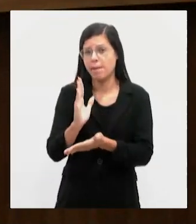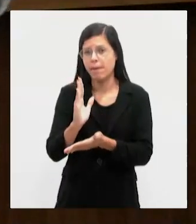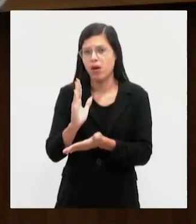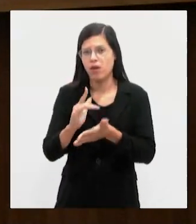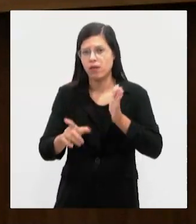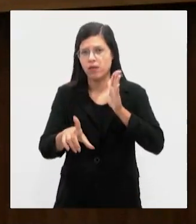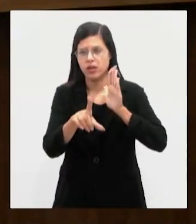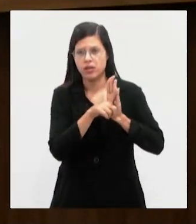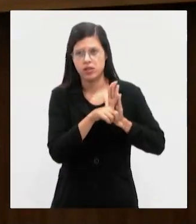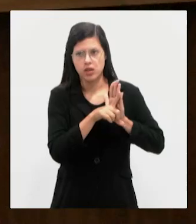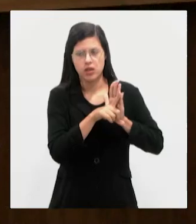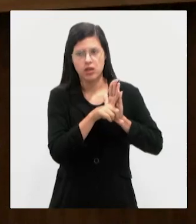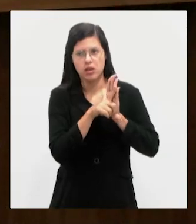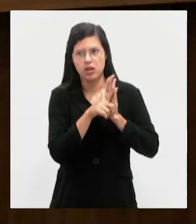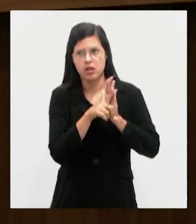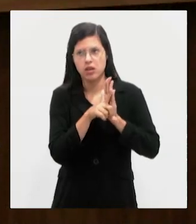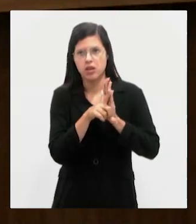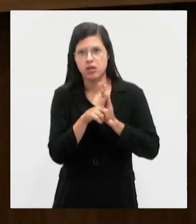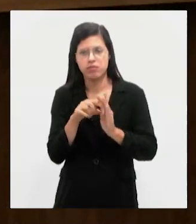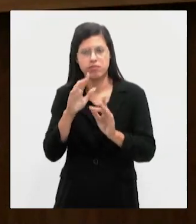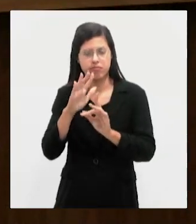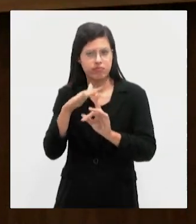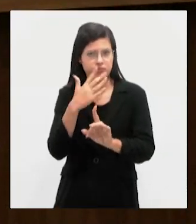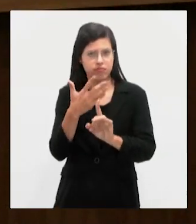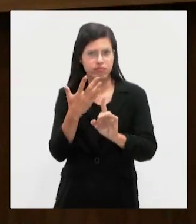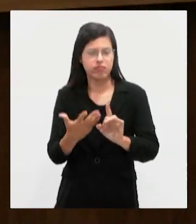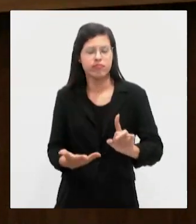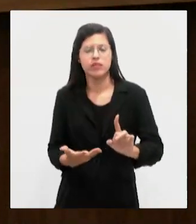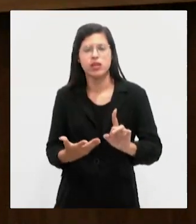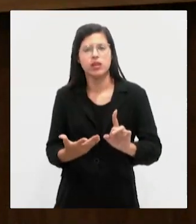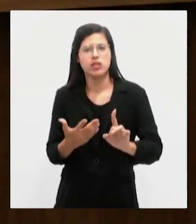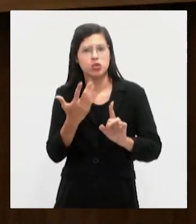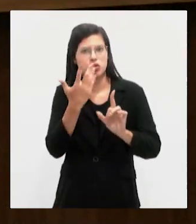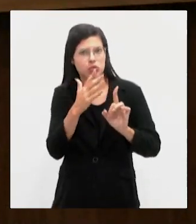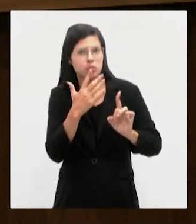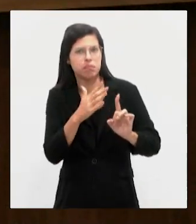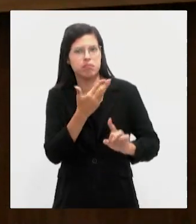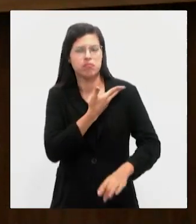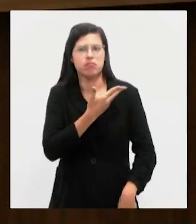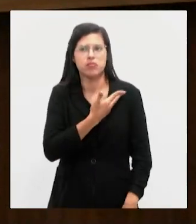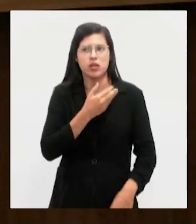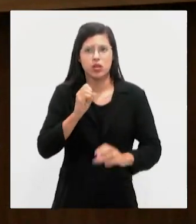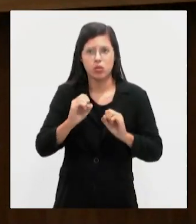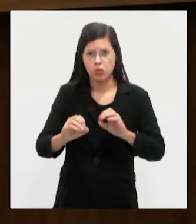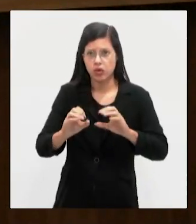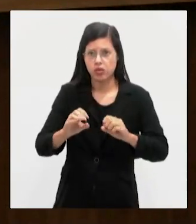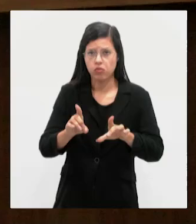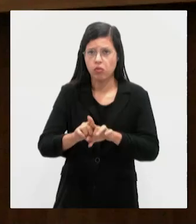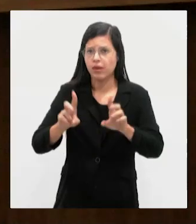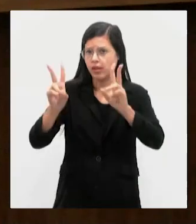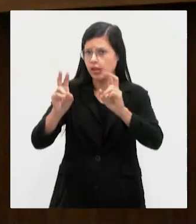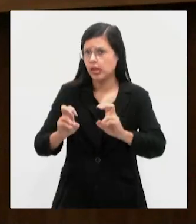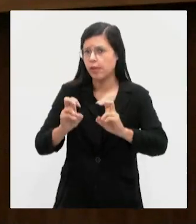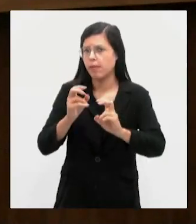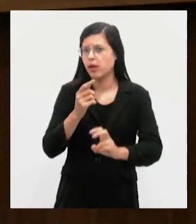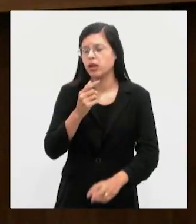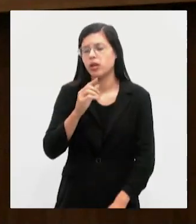lei, prestigiando os seus colegas e prestigiando a educação, que é um tema que o deputado Rodrigo Bacelar